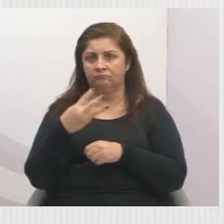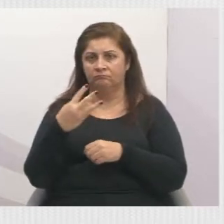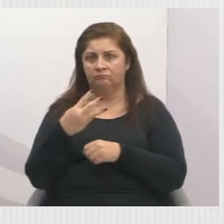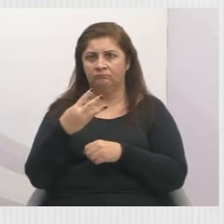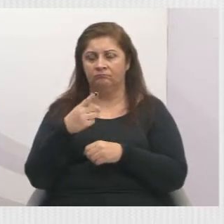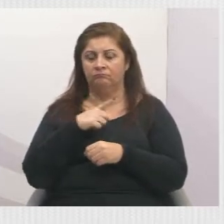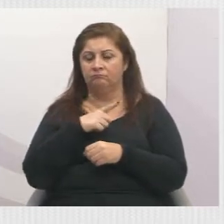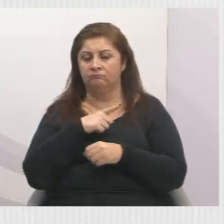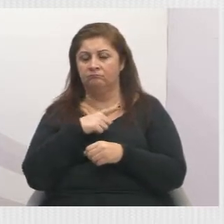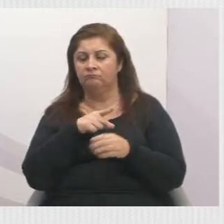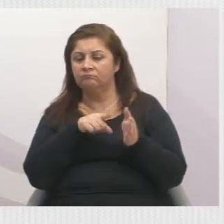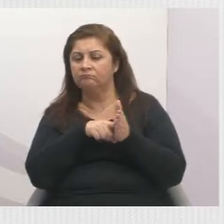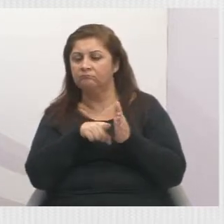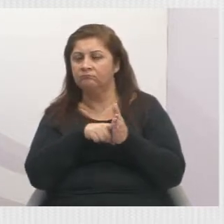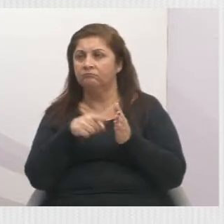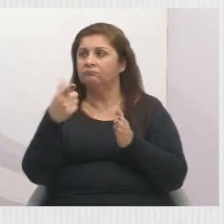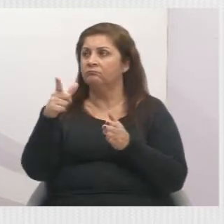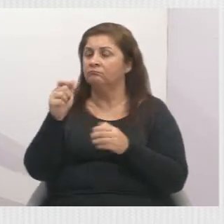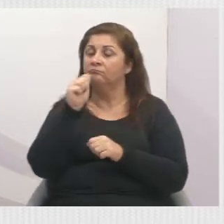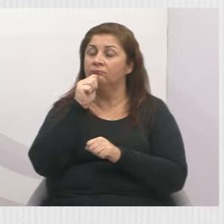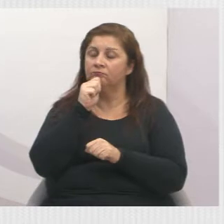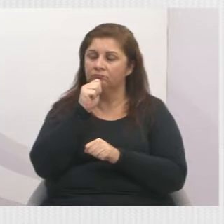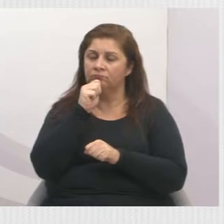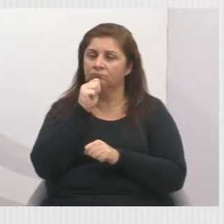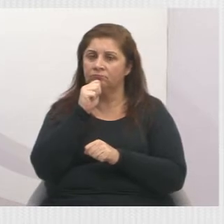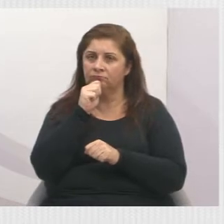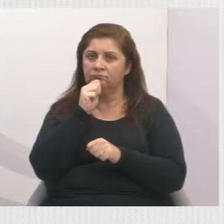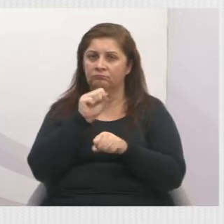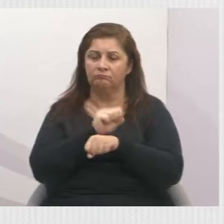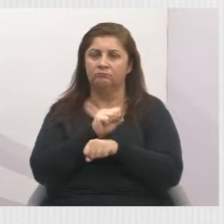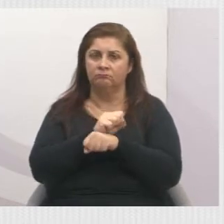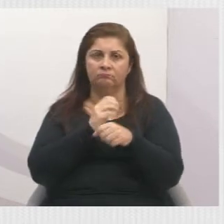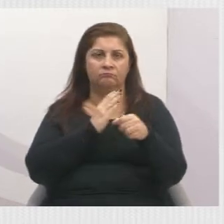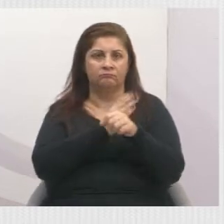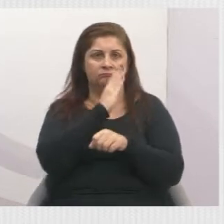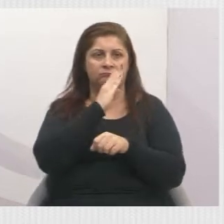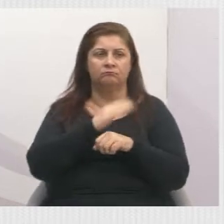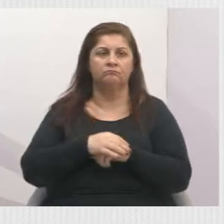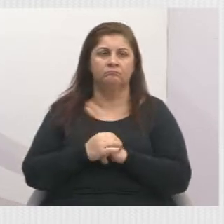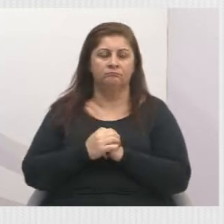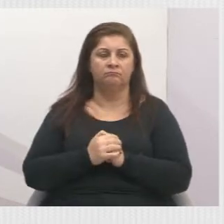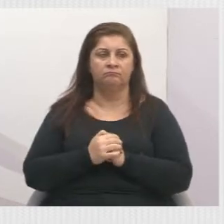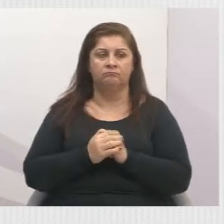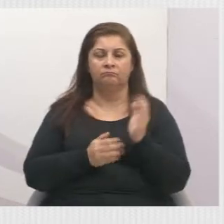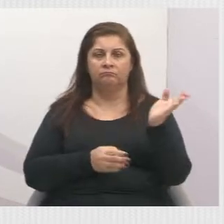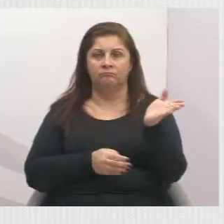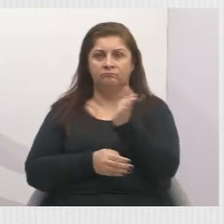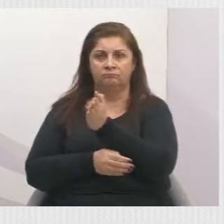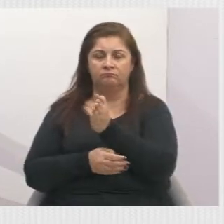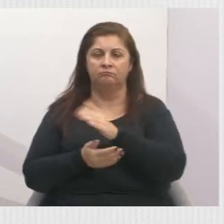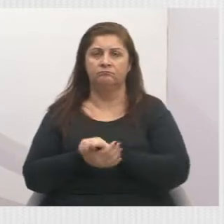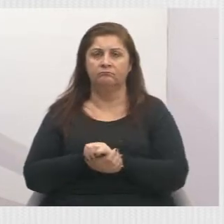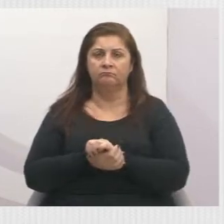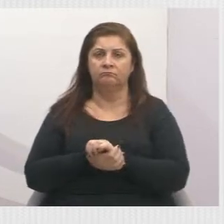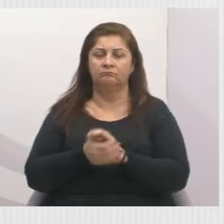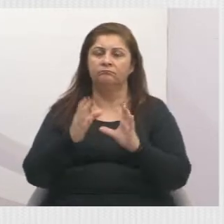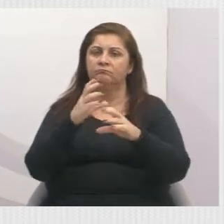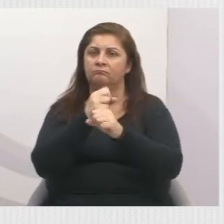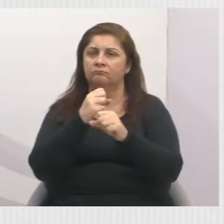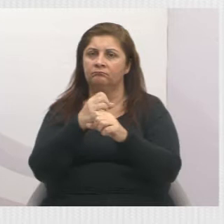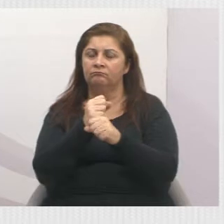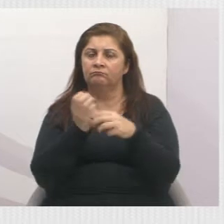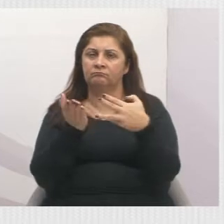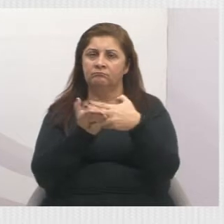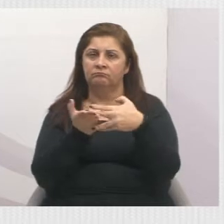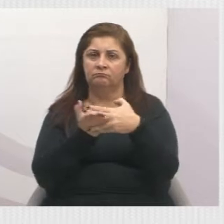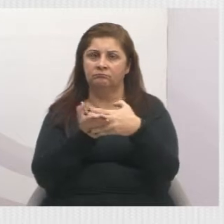suas análises, as outras estão sendo analisadas por enquanto. Tem mais uma, o cálculo da média para